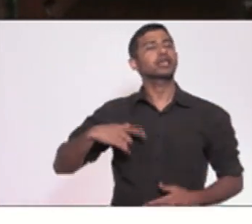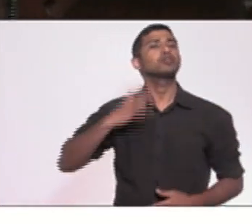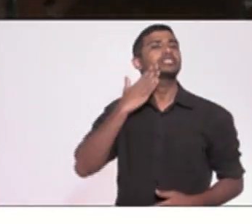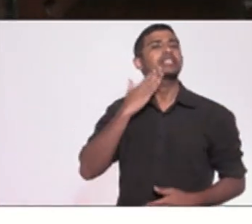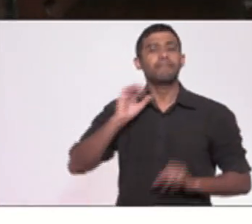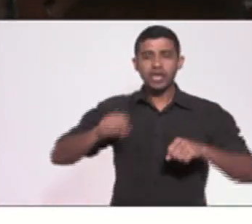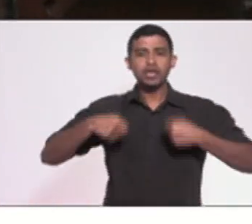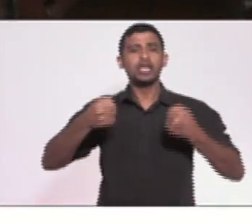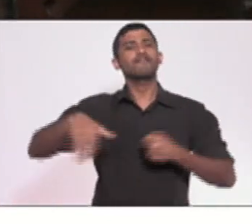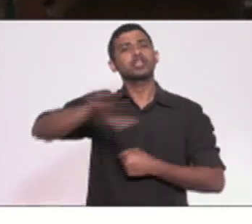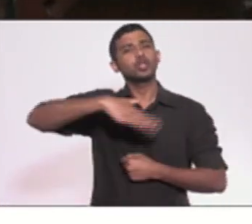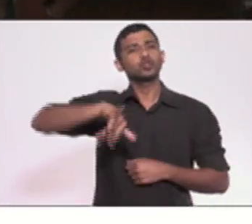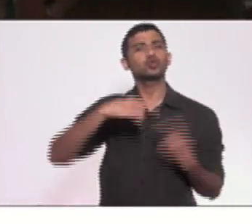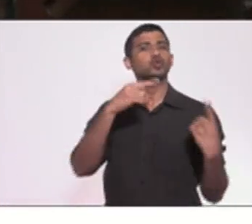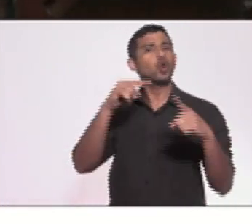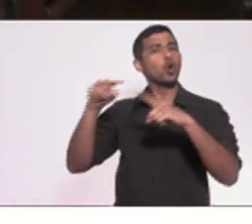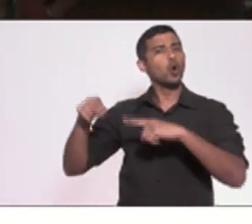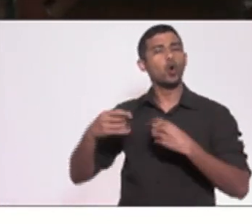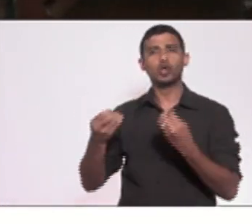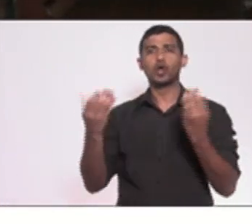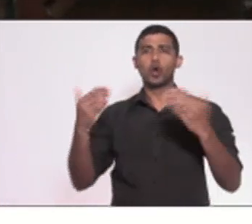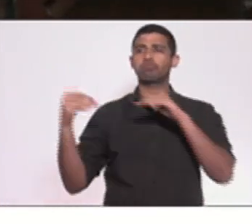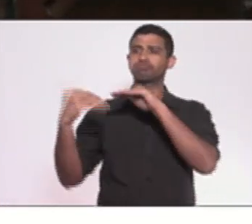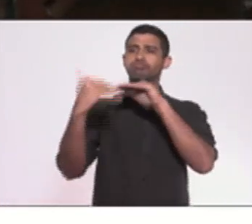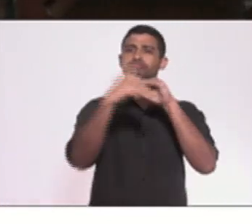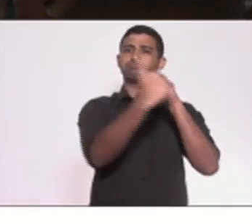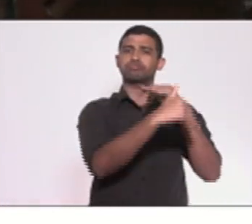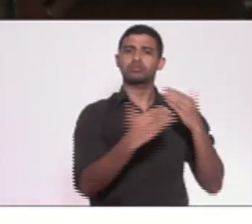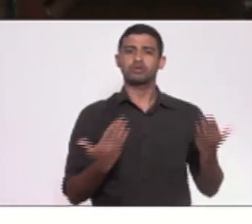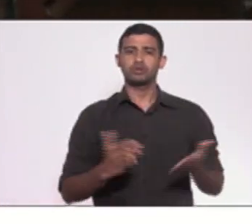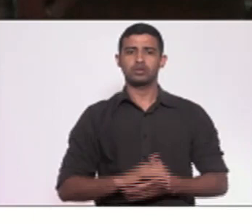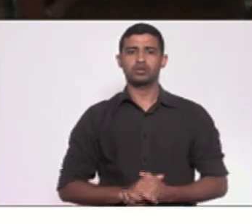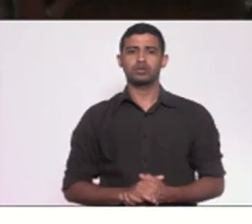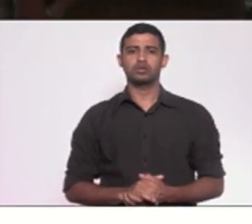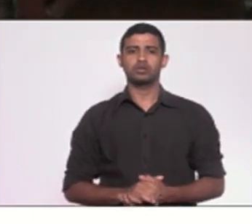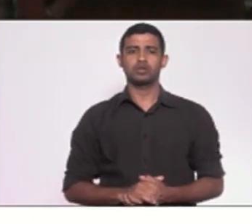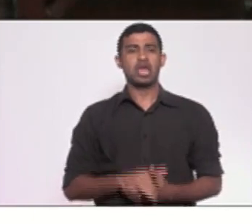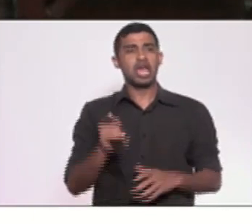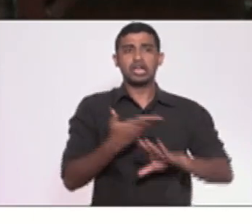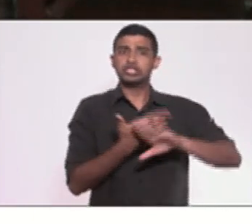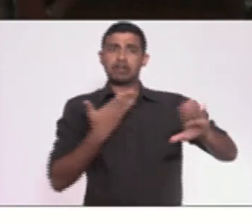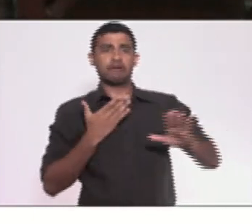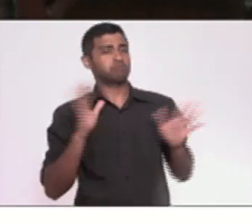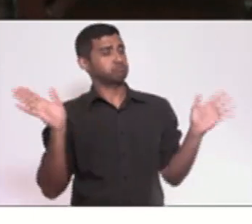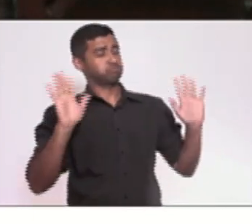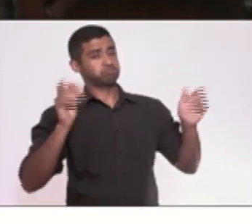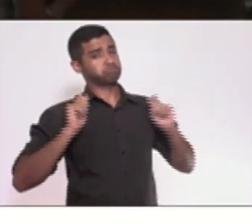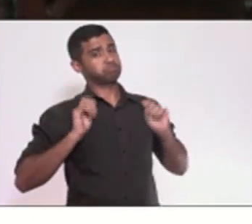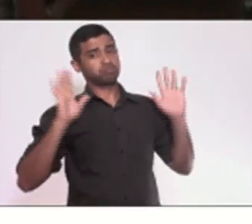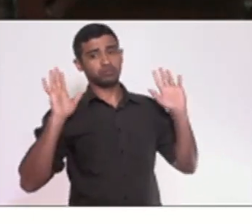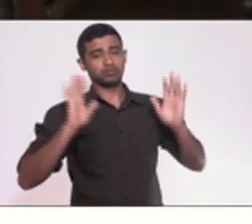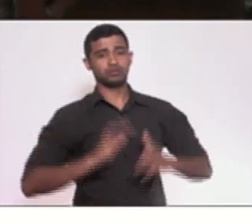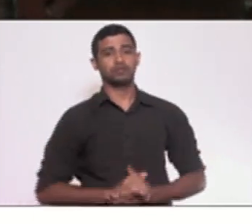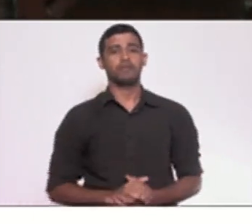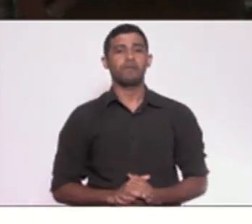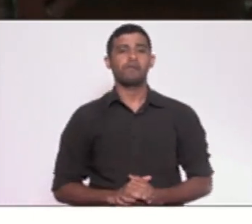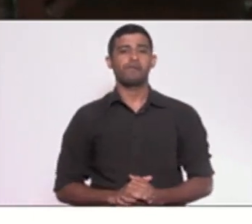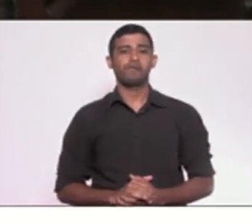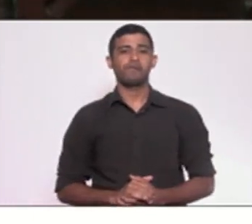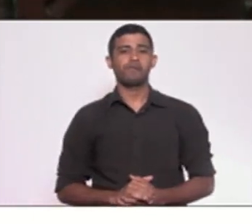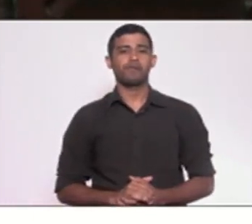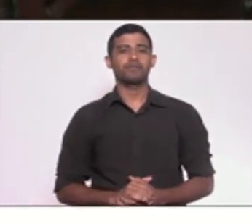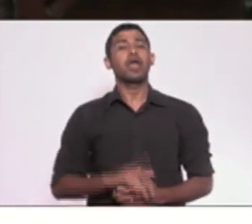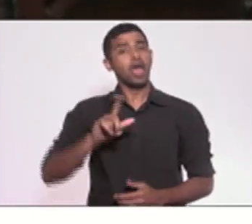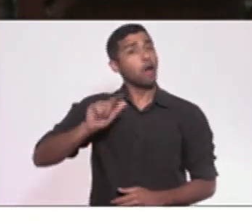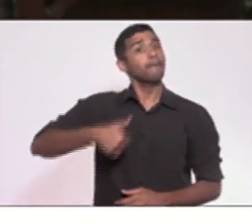defesa, um contraditório, eu acho por prudência que ele se afaste ou se mantenha inerte, tentando resolver o problema dele. E é o melhor que